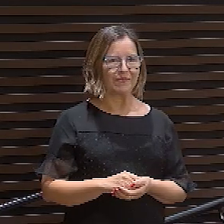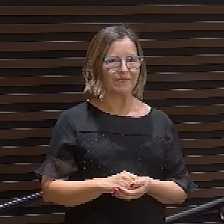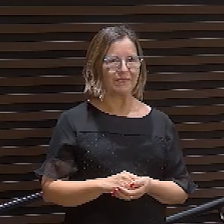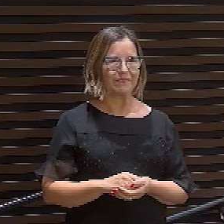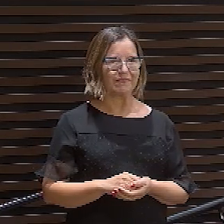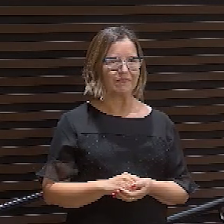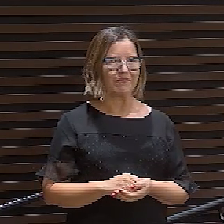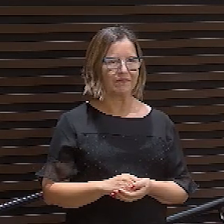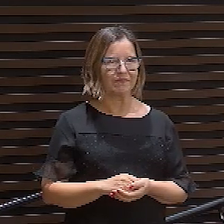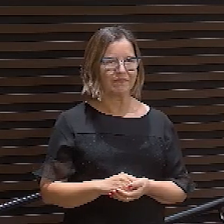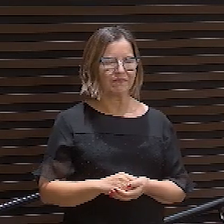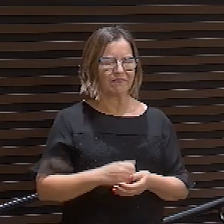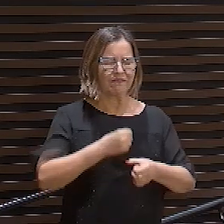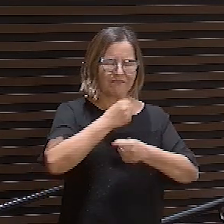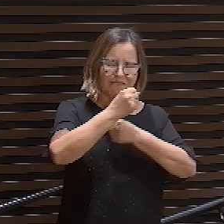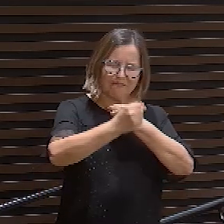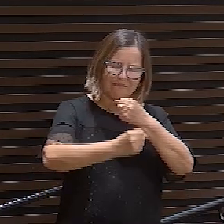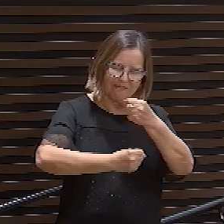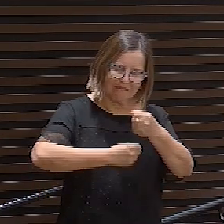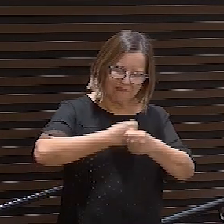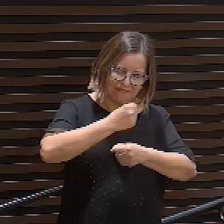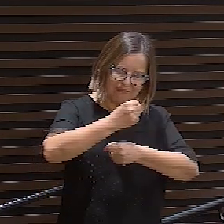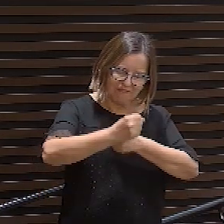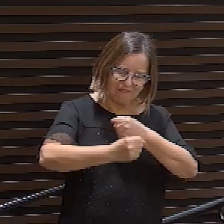foram muitos anos.